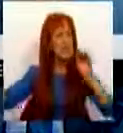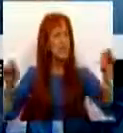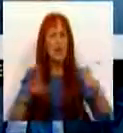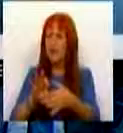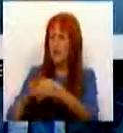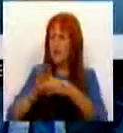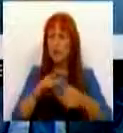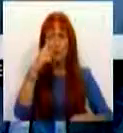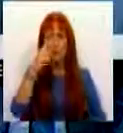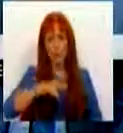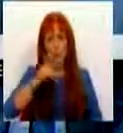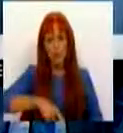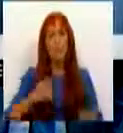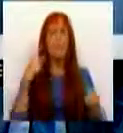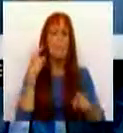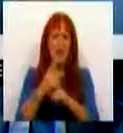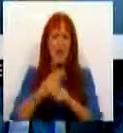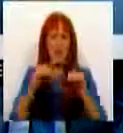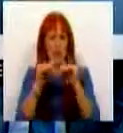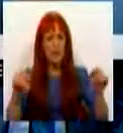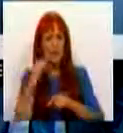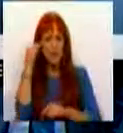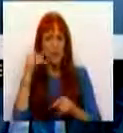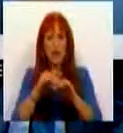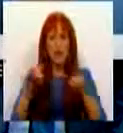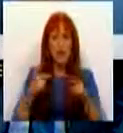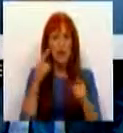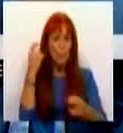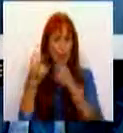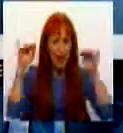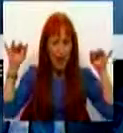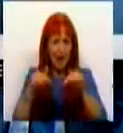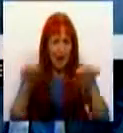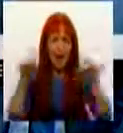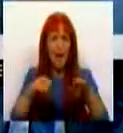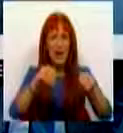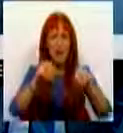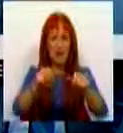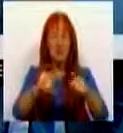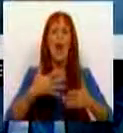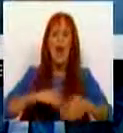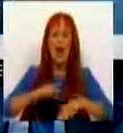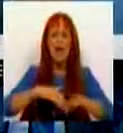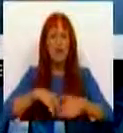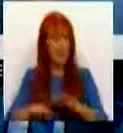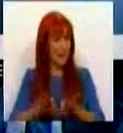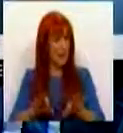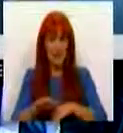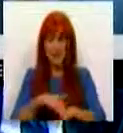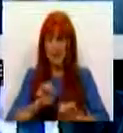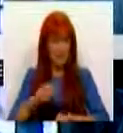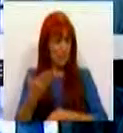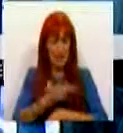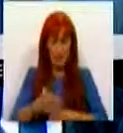a solidariedade dos portugueses também, mantendo os níveis de turismo e os níveis de procura daquela região. Queremos fazê-lo como o fizemos na